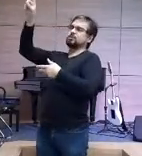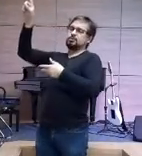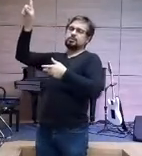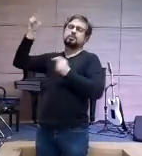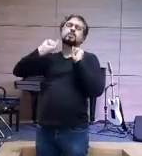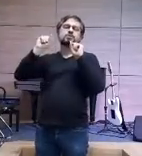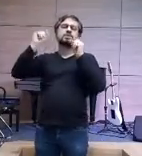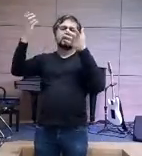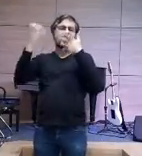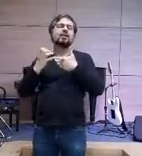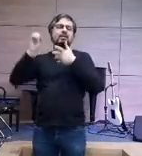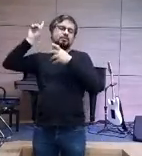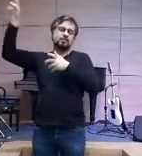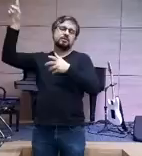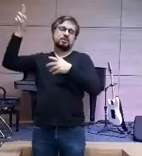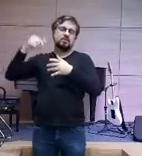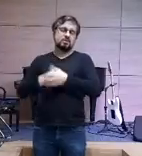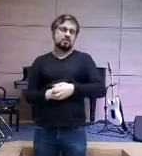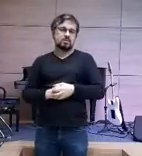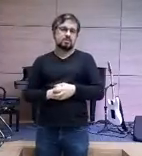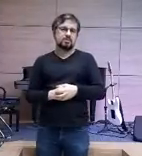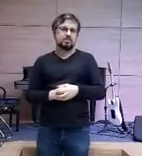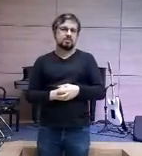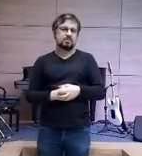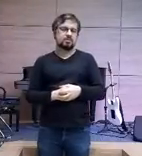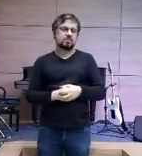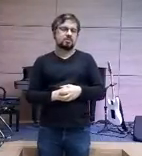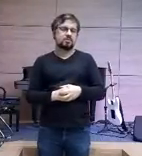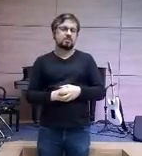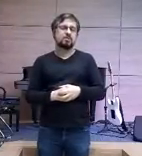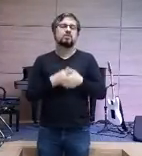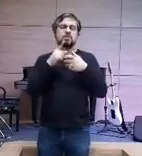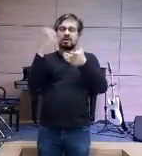quer na presença de Deus